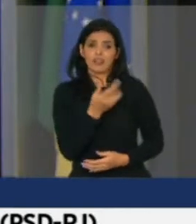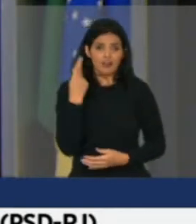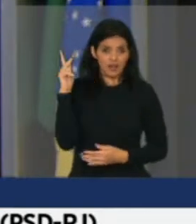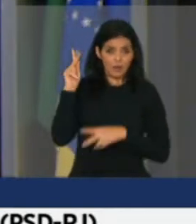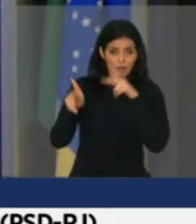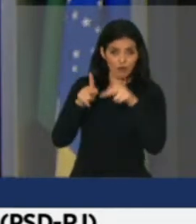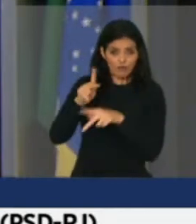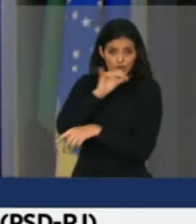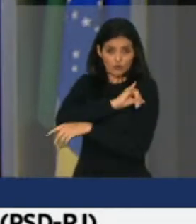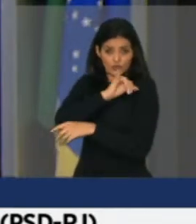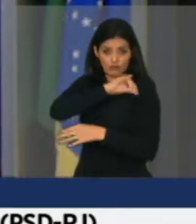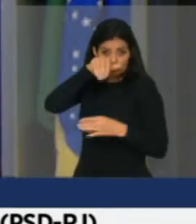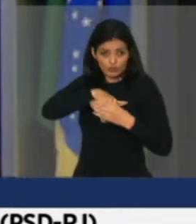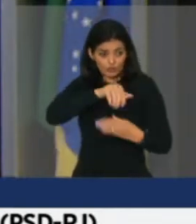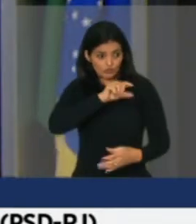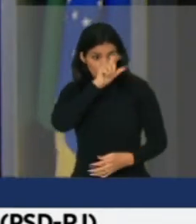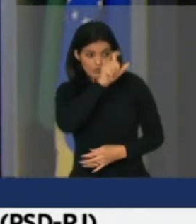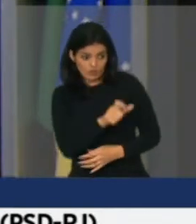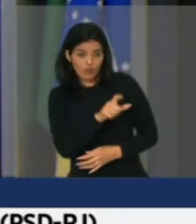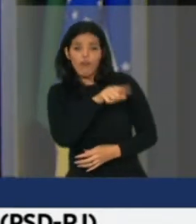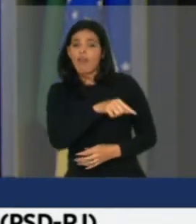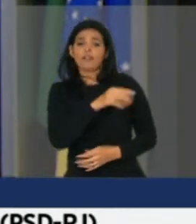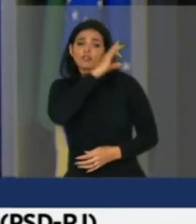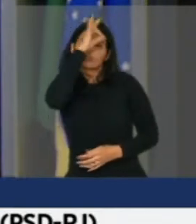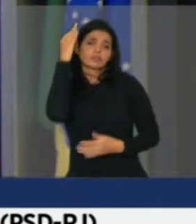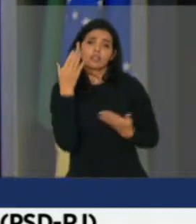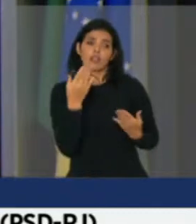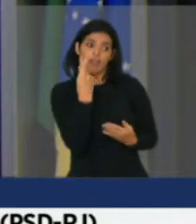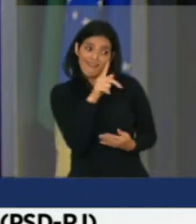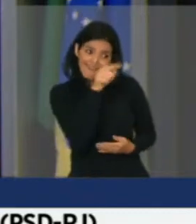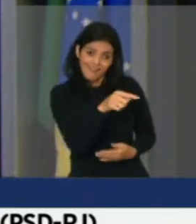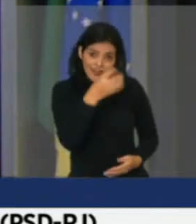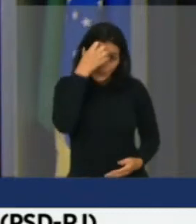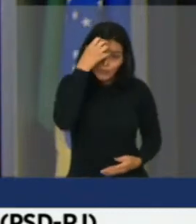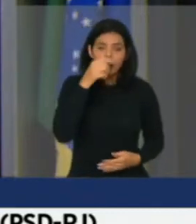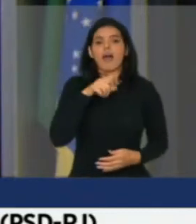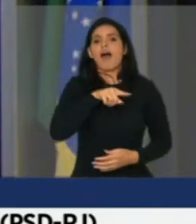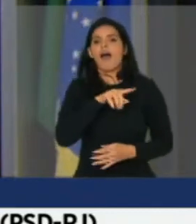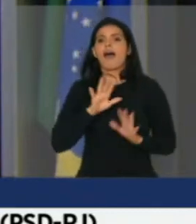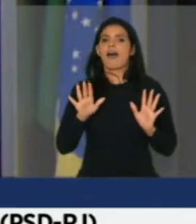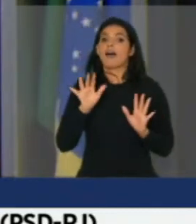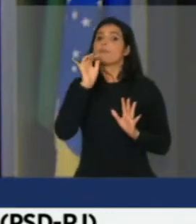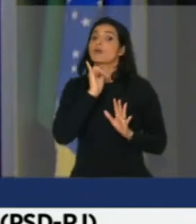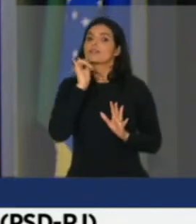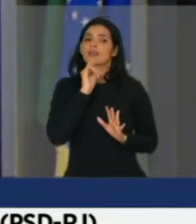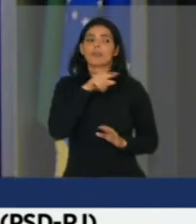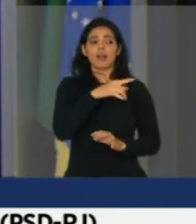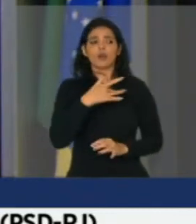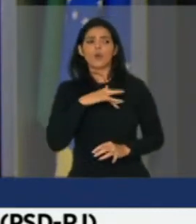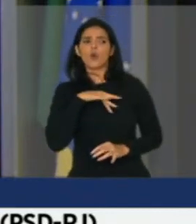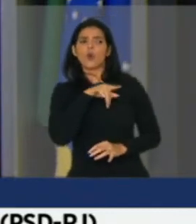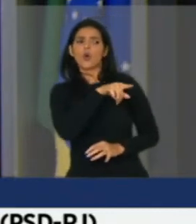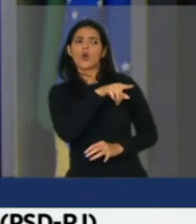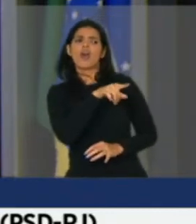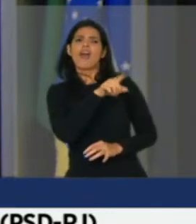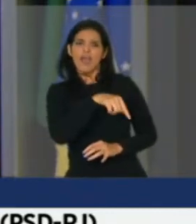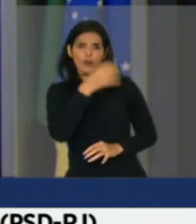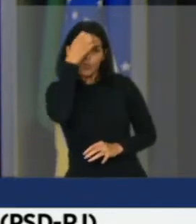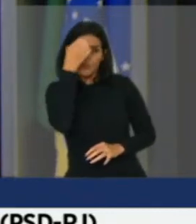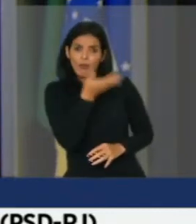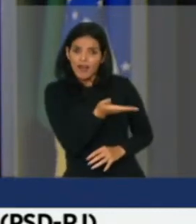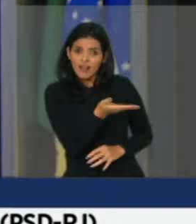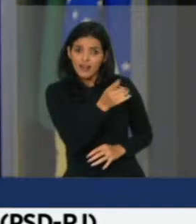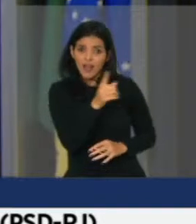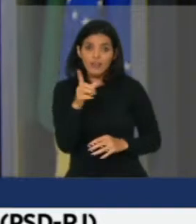quem tem pena dos culpados, condena os inocentes. E é isso. Nós precisamos